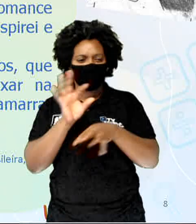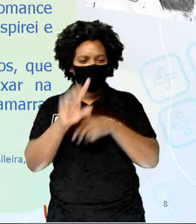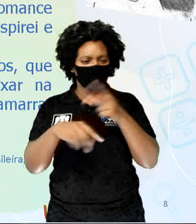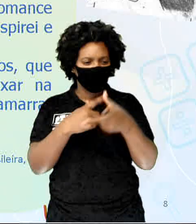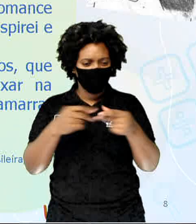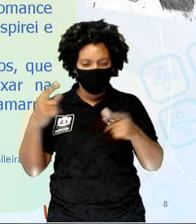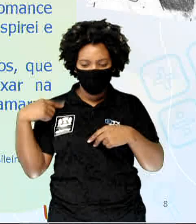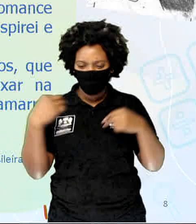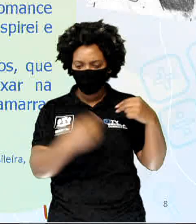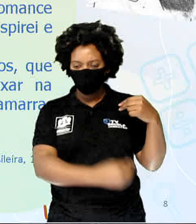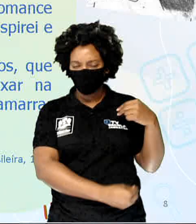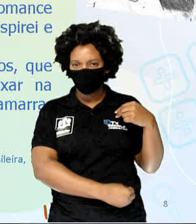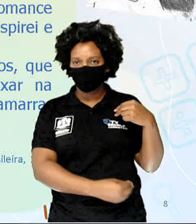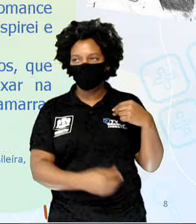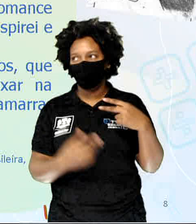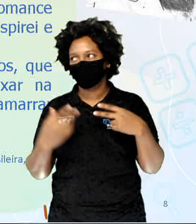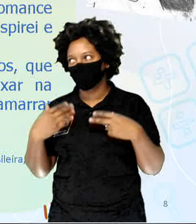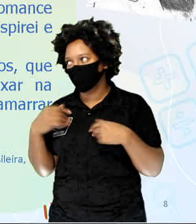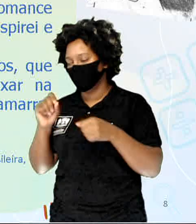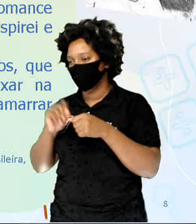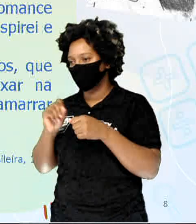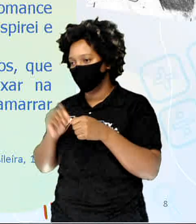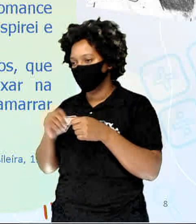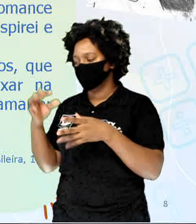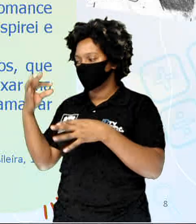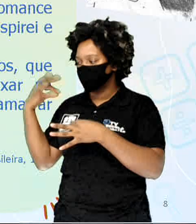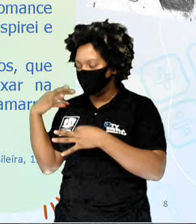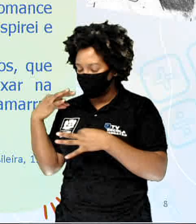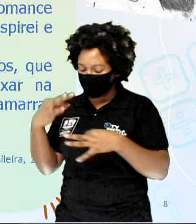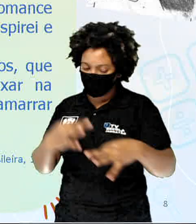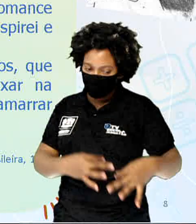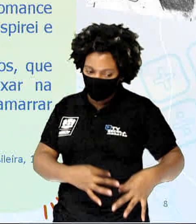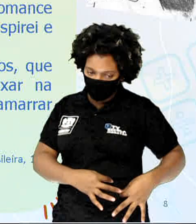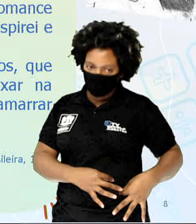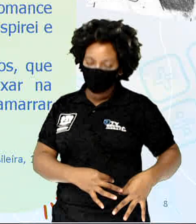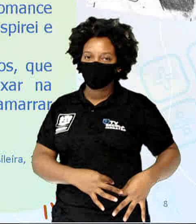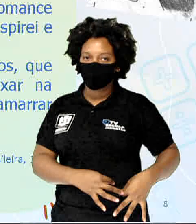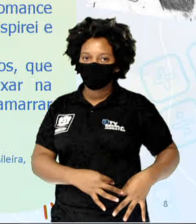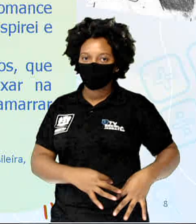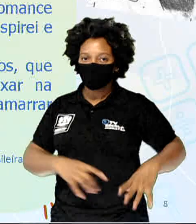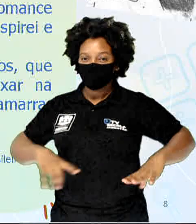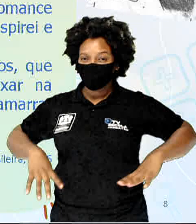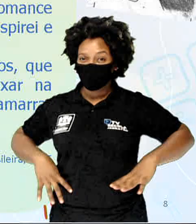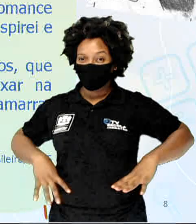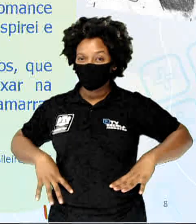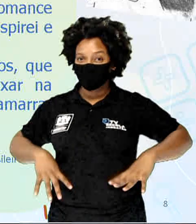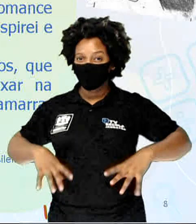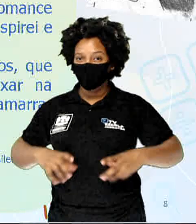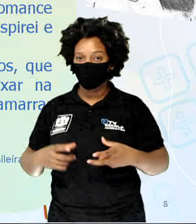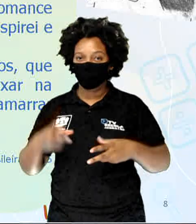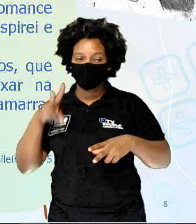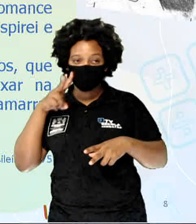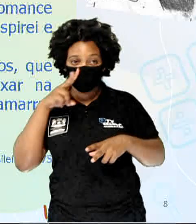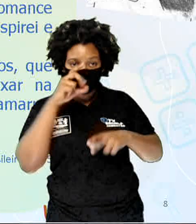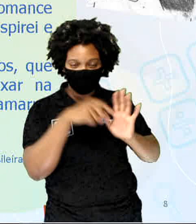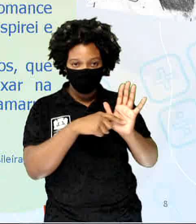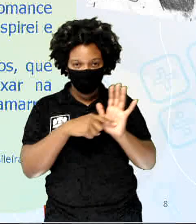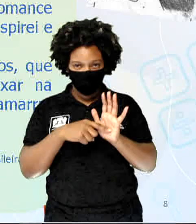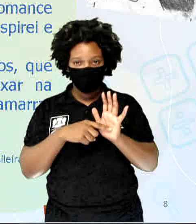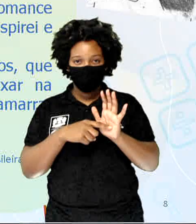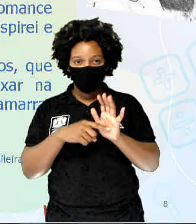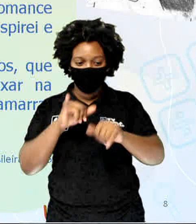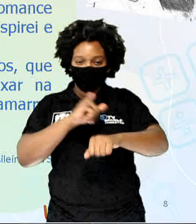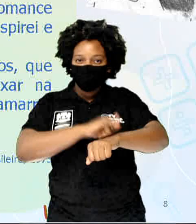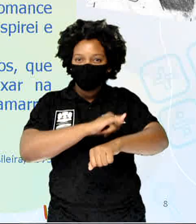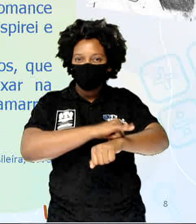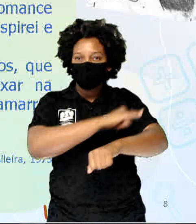tive que realizar essa operação em sua farta cintura. Essa farta cintura é destacando pelo fato dela ser gorda.